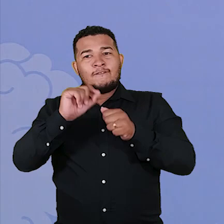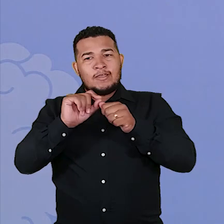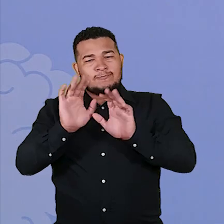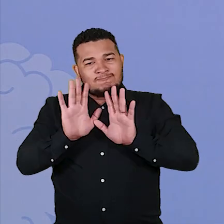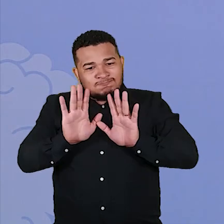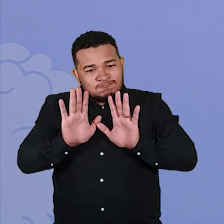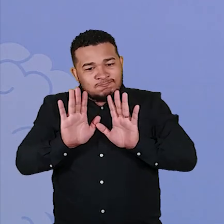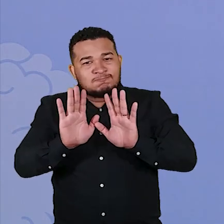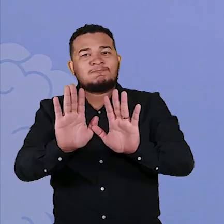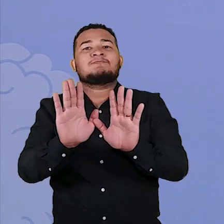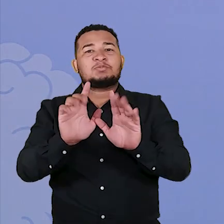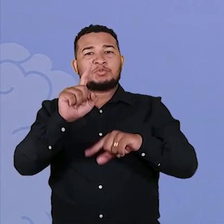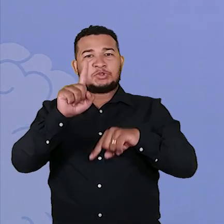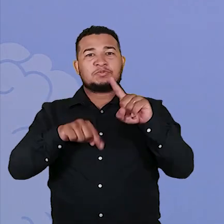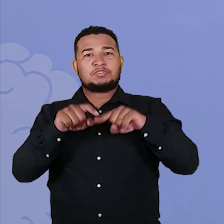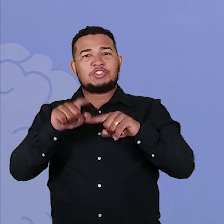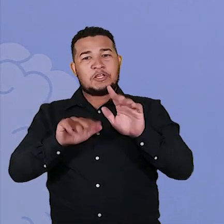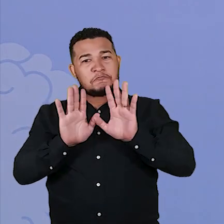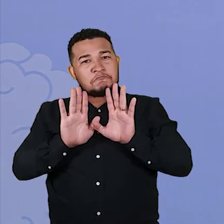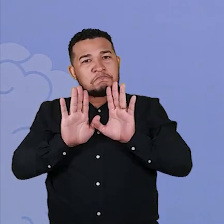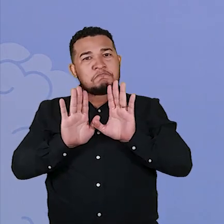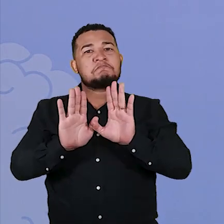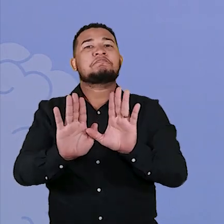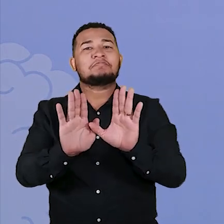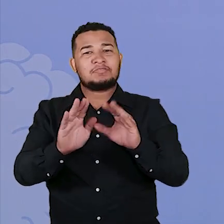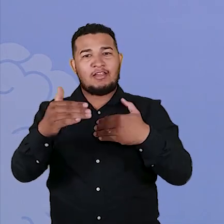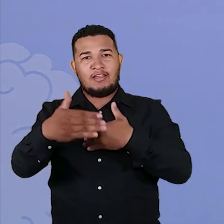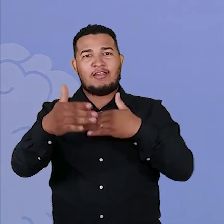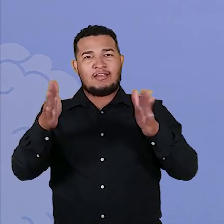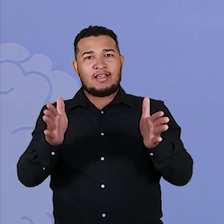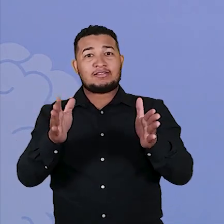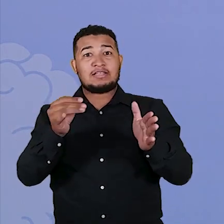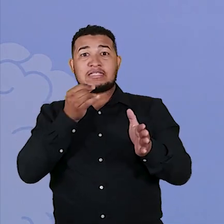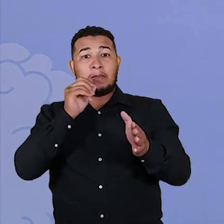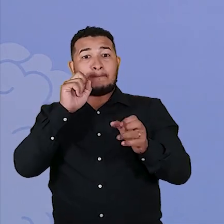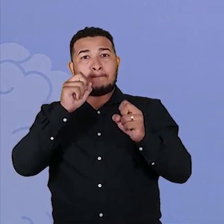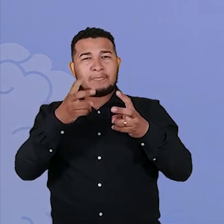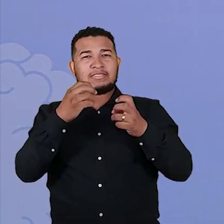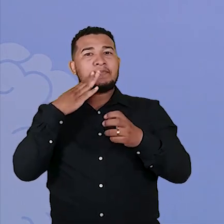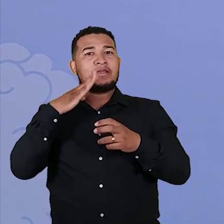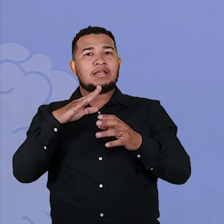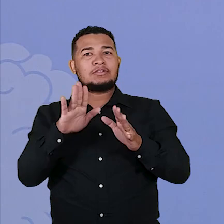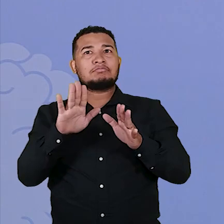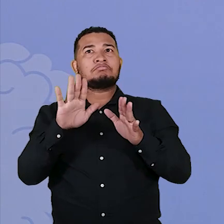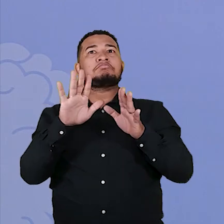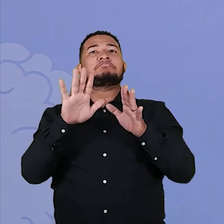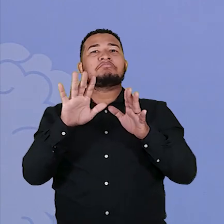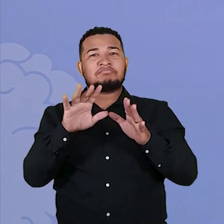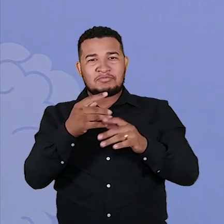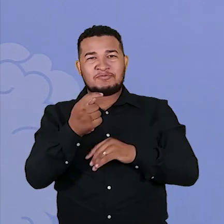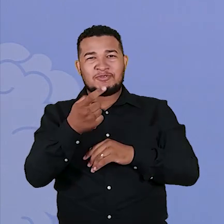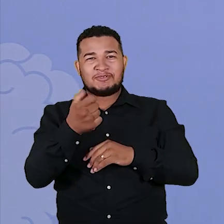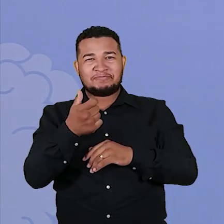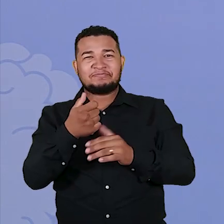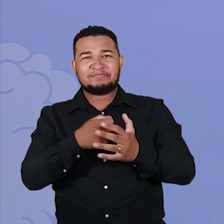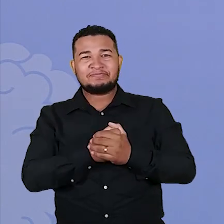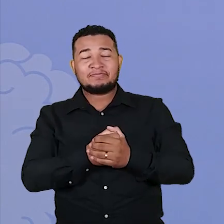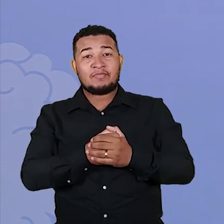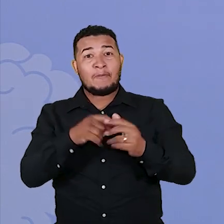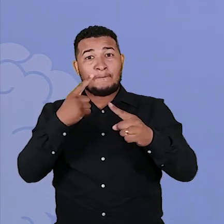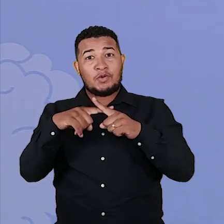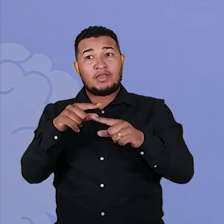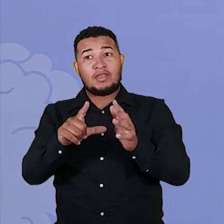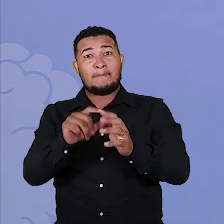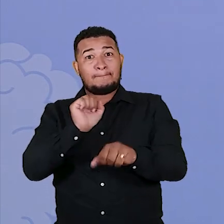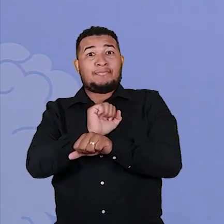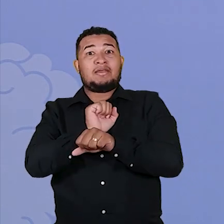exercem a força para empurrar aquele aquelas crianças para frente entender se até a criança faz assim um pouquinho para trás né